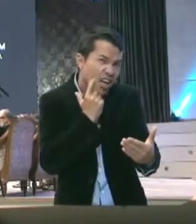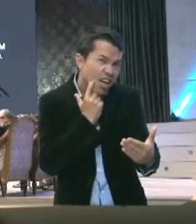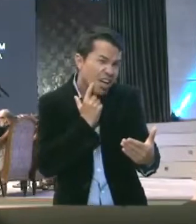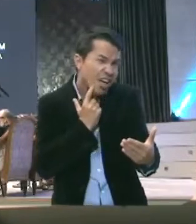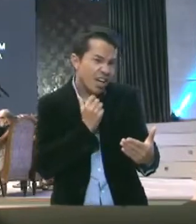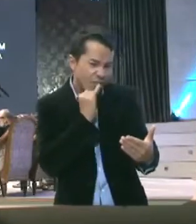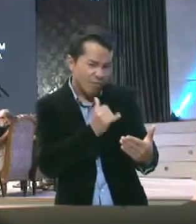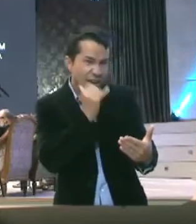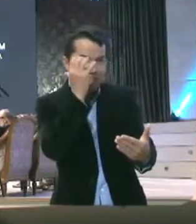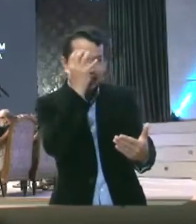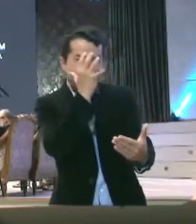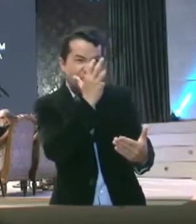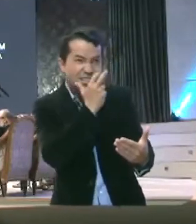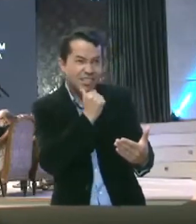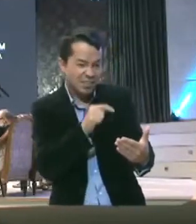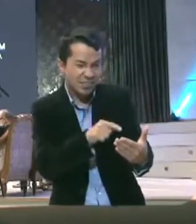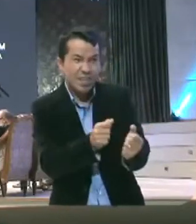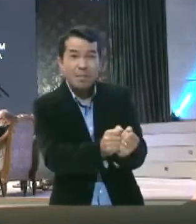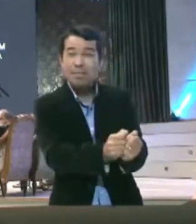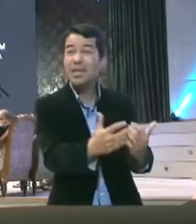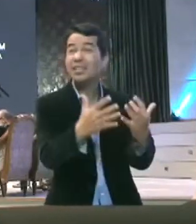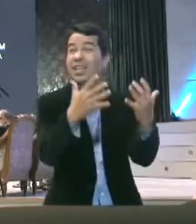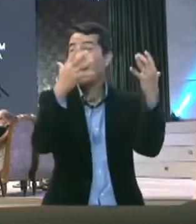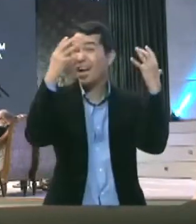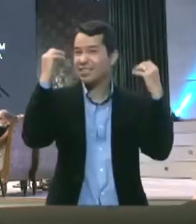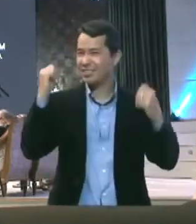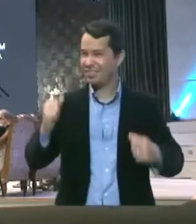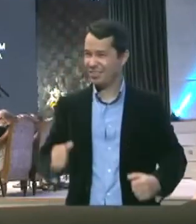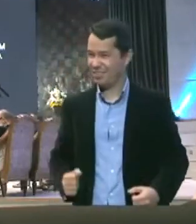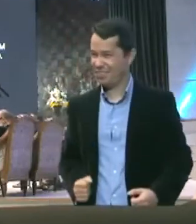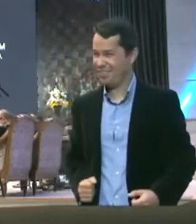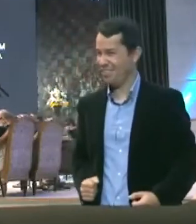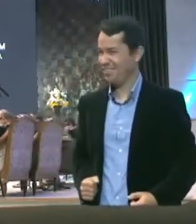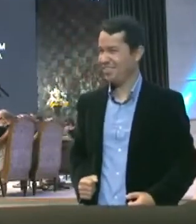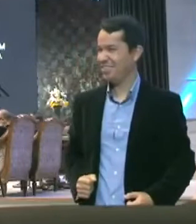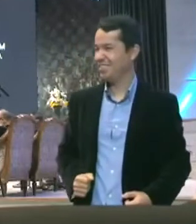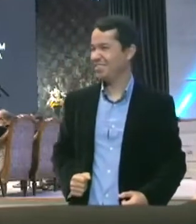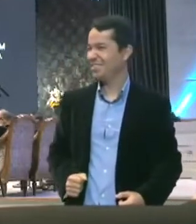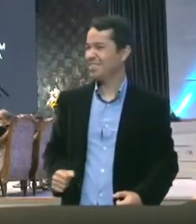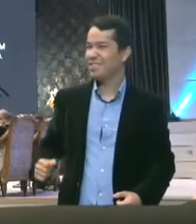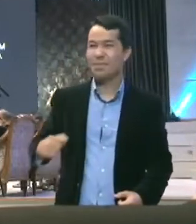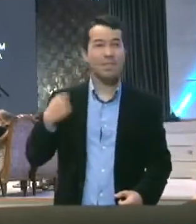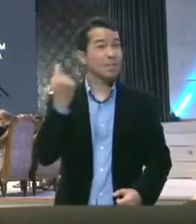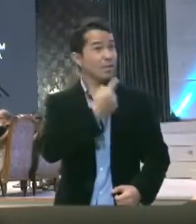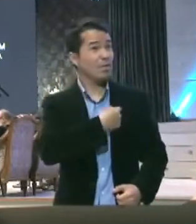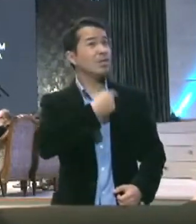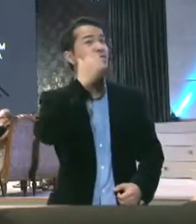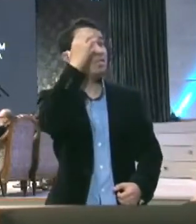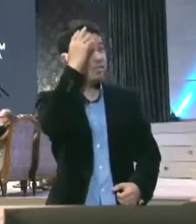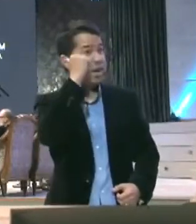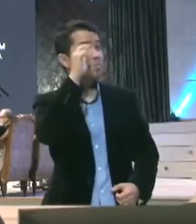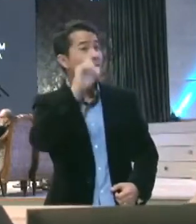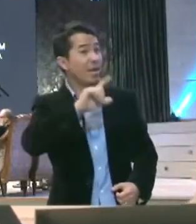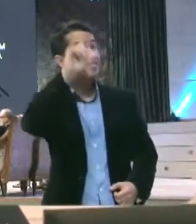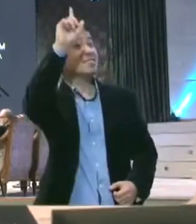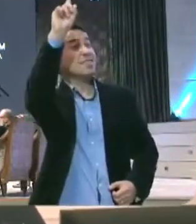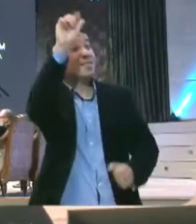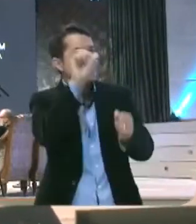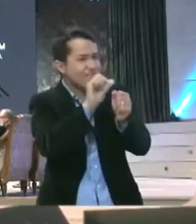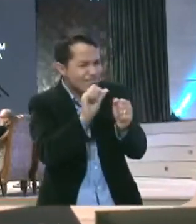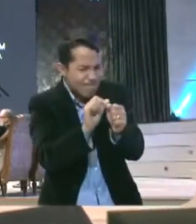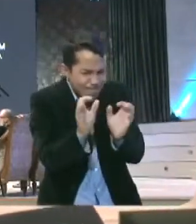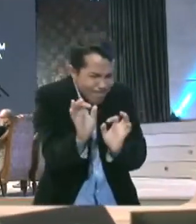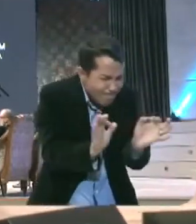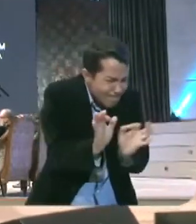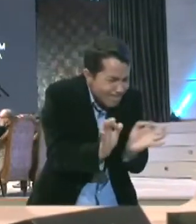que deus tá fazendo aqui com a gente você pode sentir a presença de deus em vários momentos diferentes da